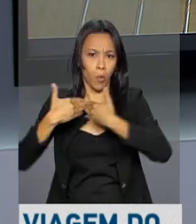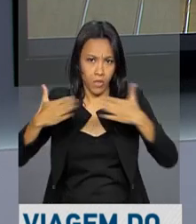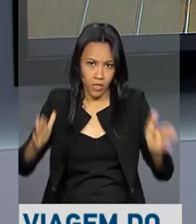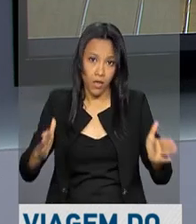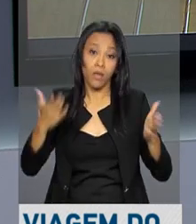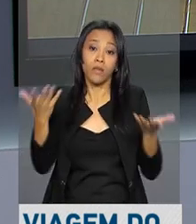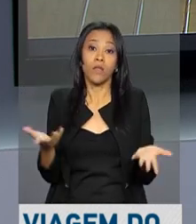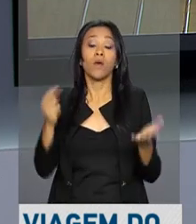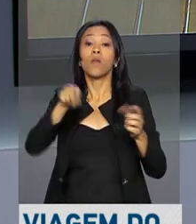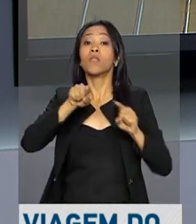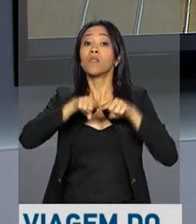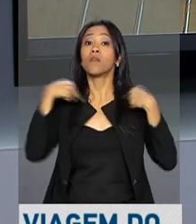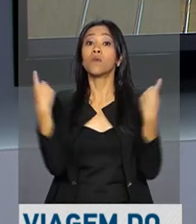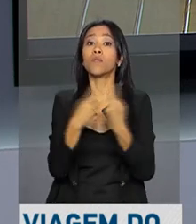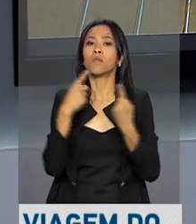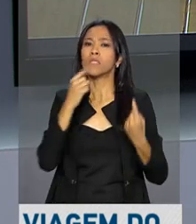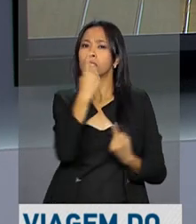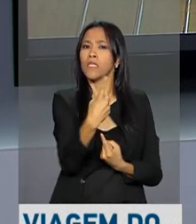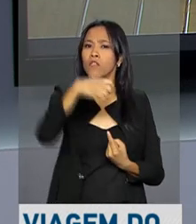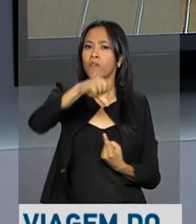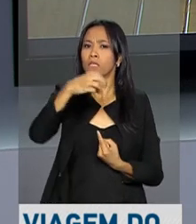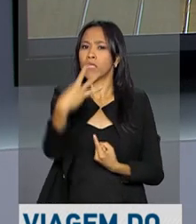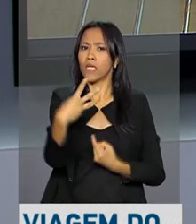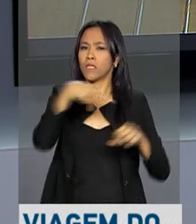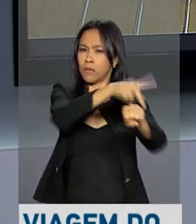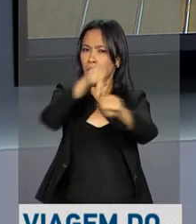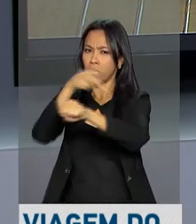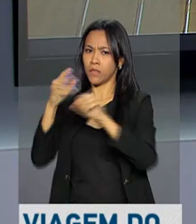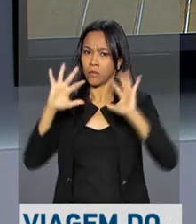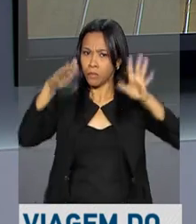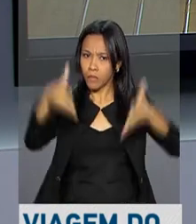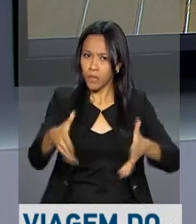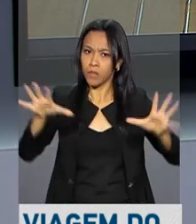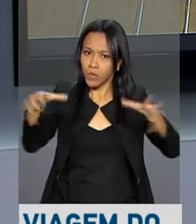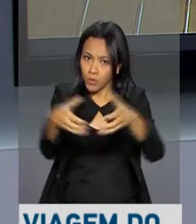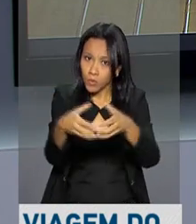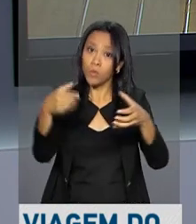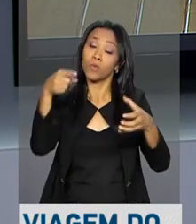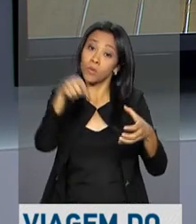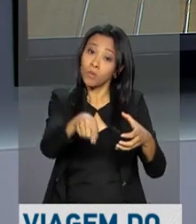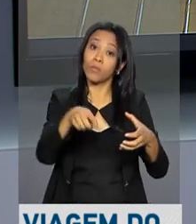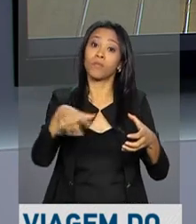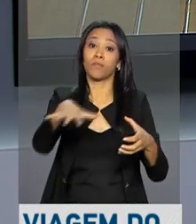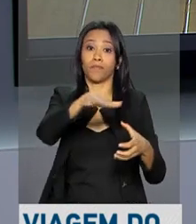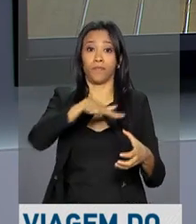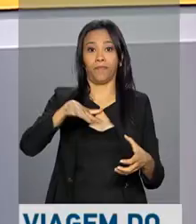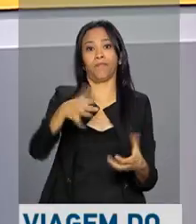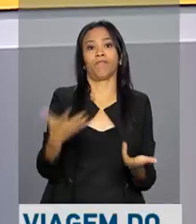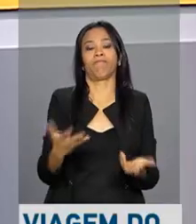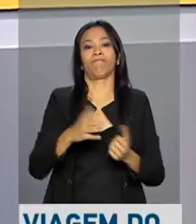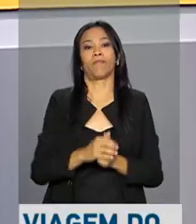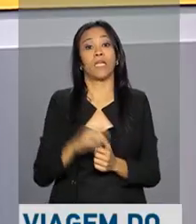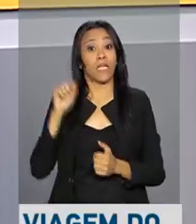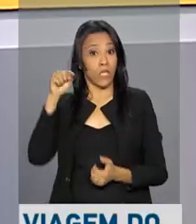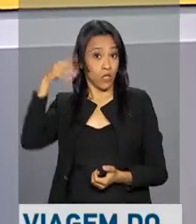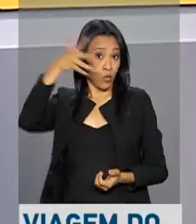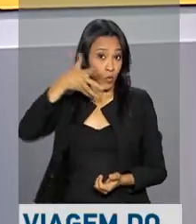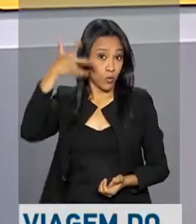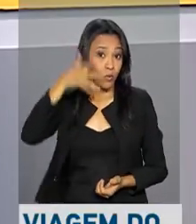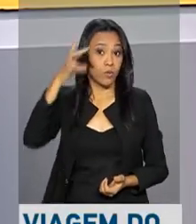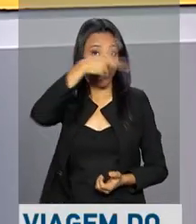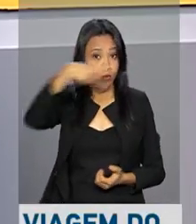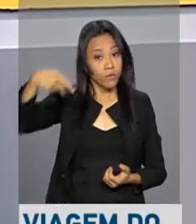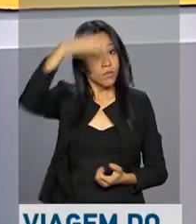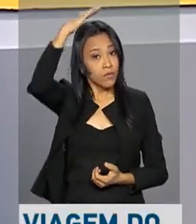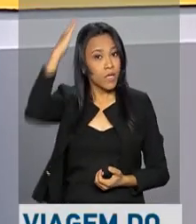O evento reúne os chefes de 193 Estados-membros das organizações das Nações Unidas. E no discurso, o